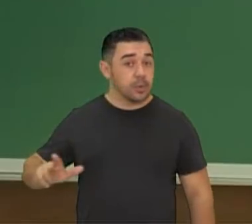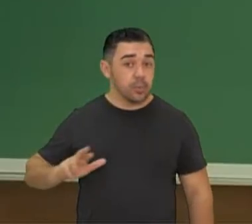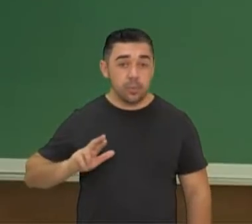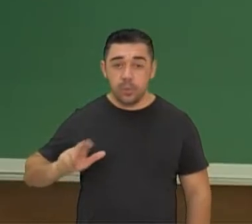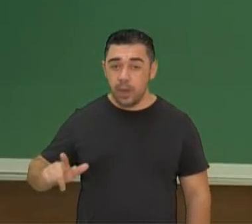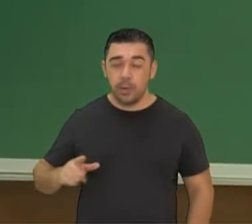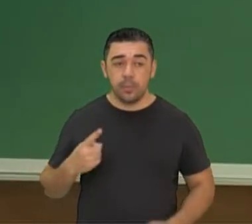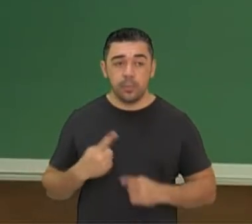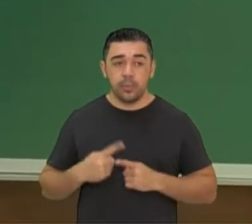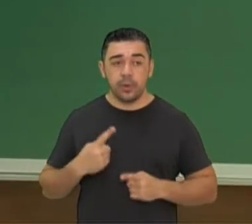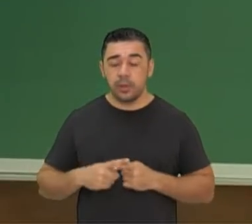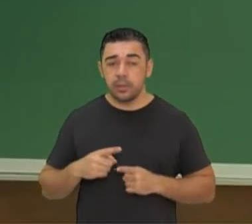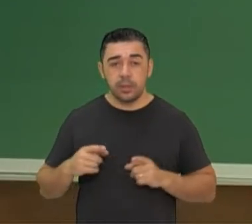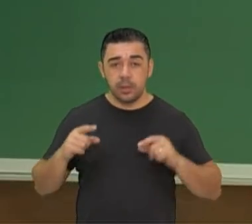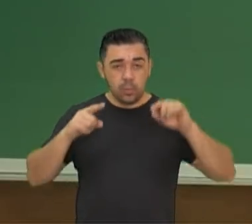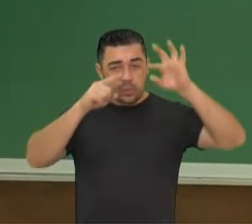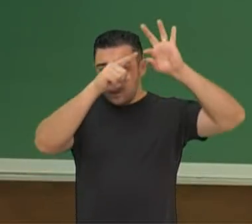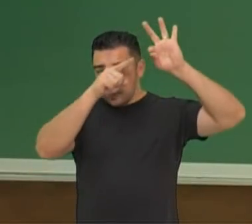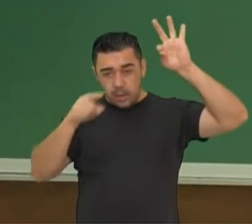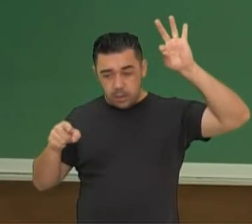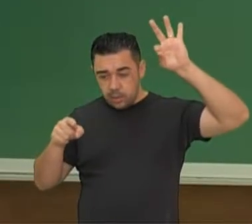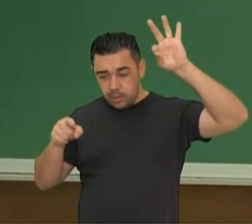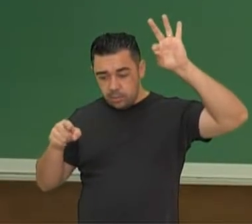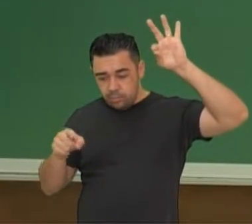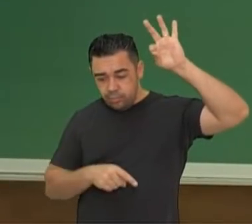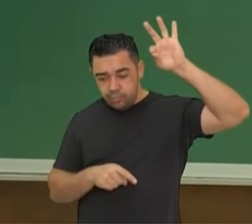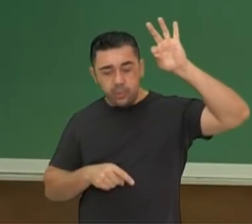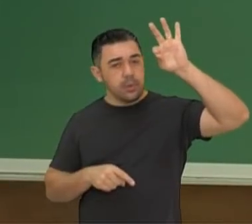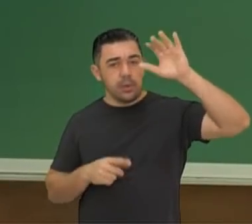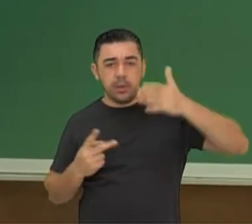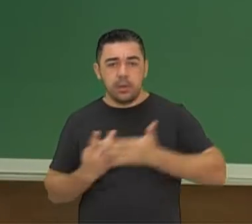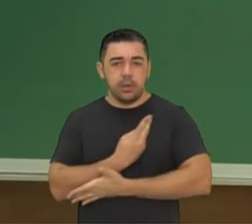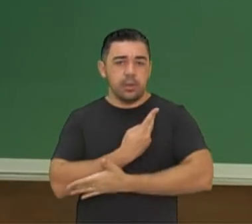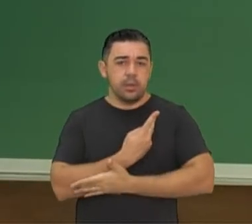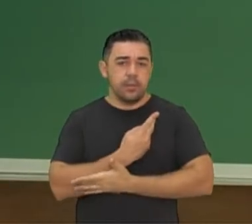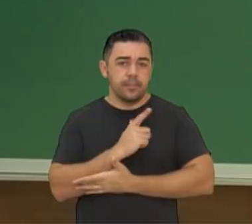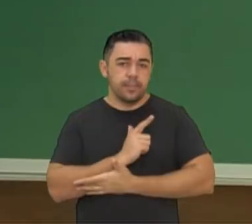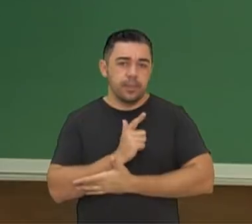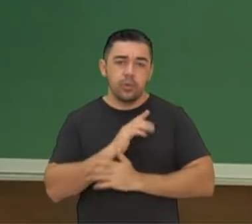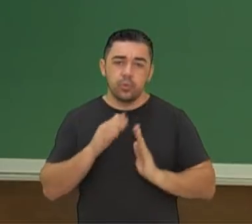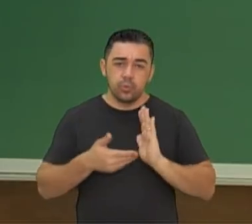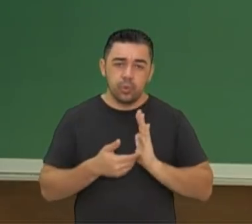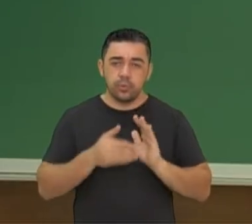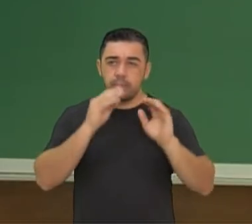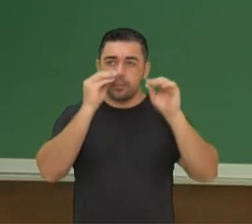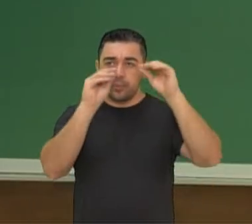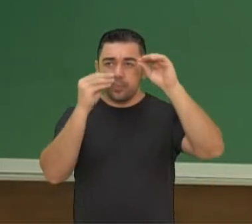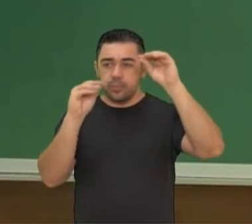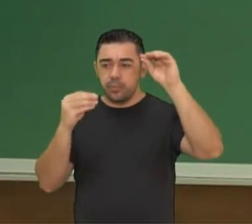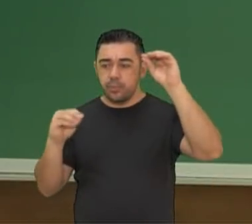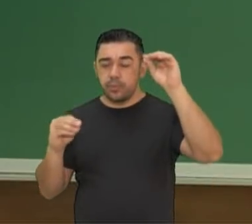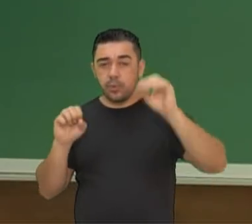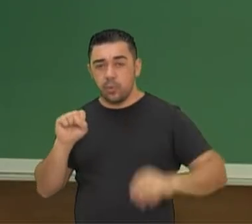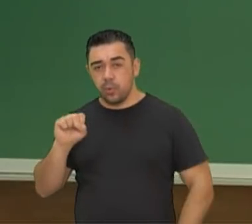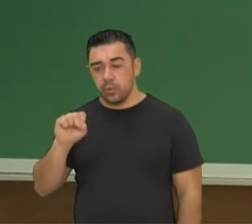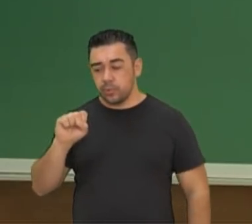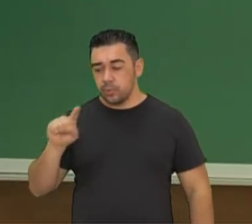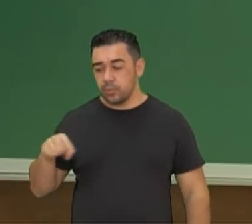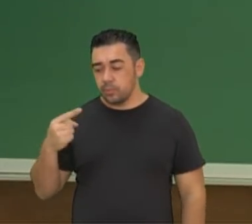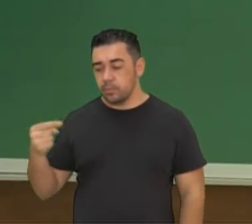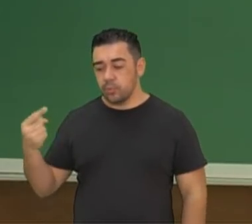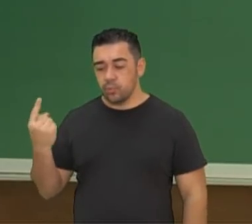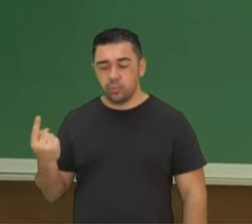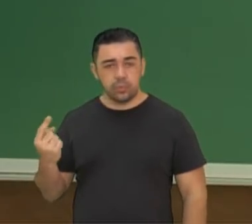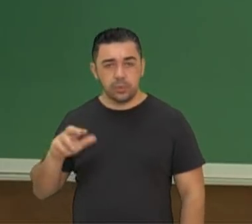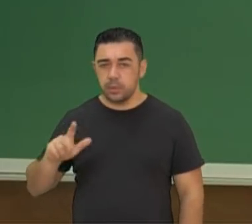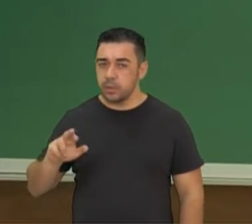quê? Porque esse ponto está fora da reta. A reta contém todas as soluções. Entretanto, o 8 menos 1 está fora da reta.